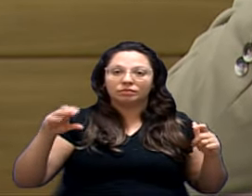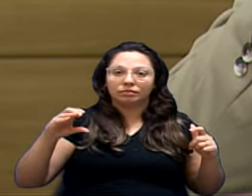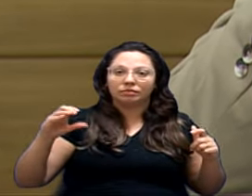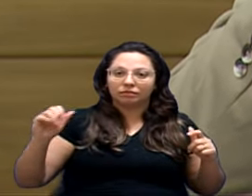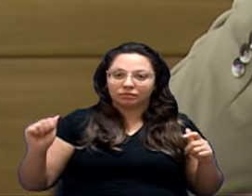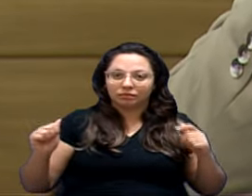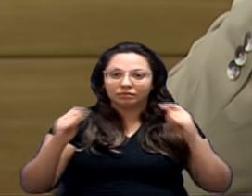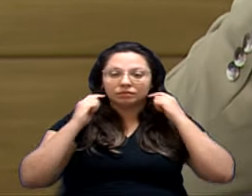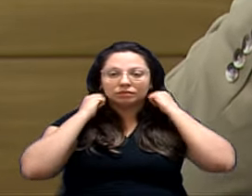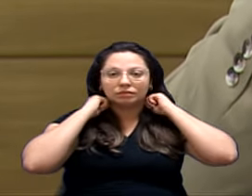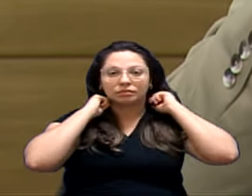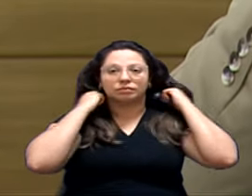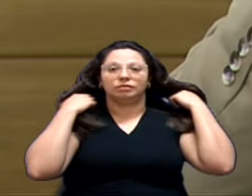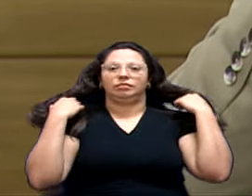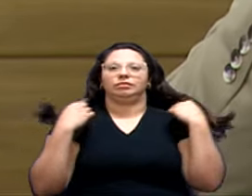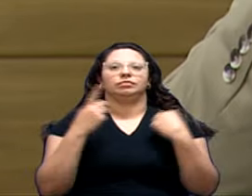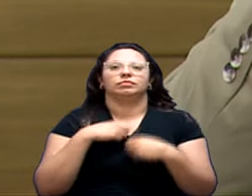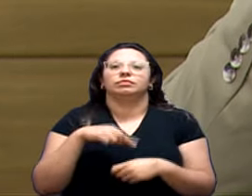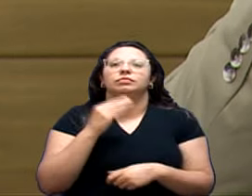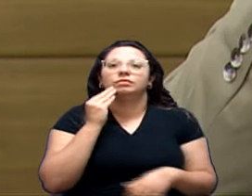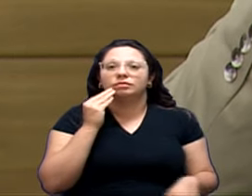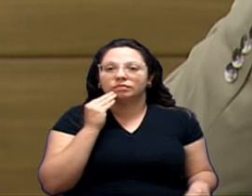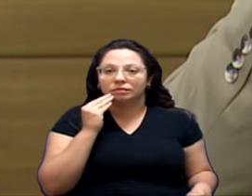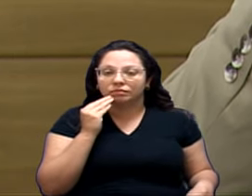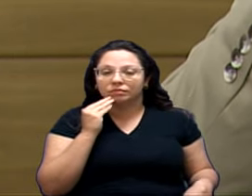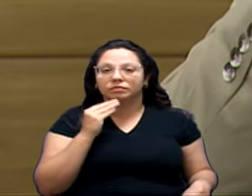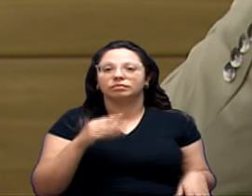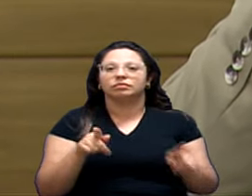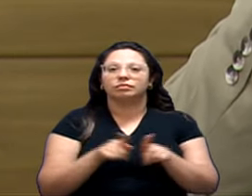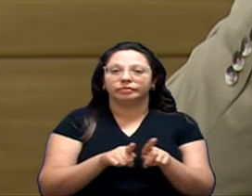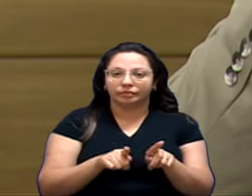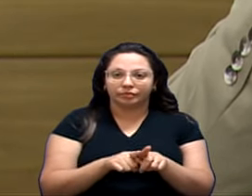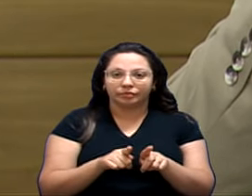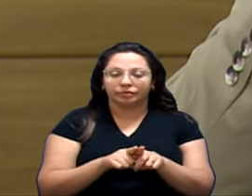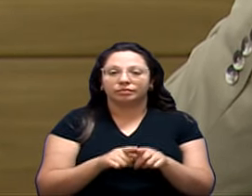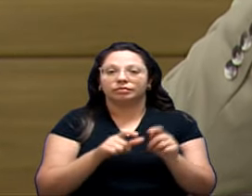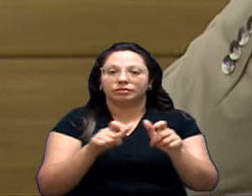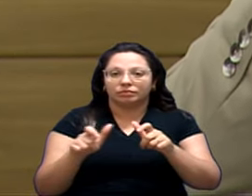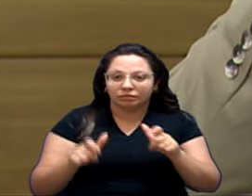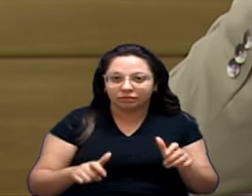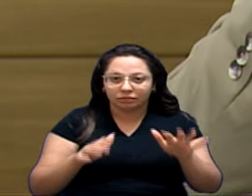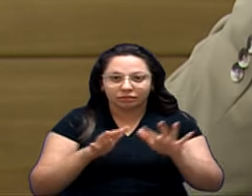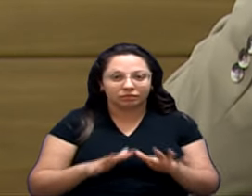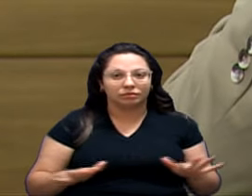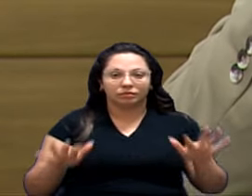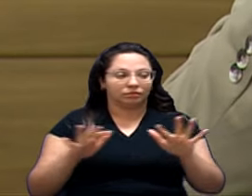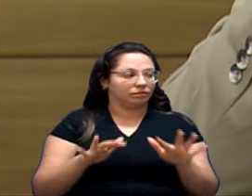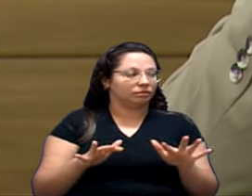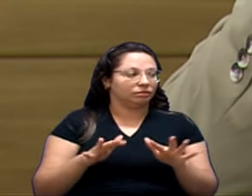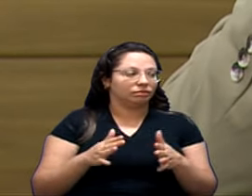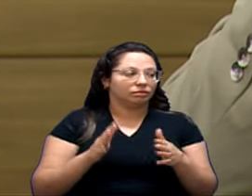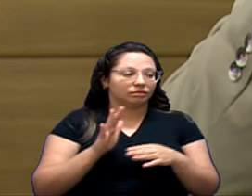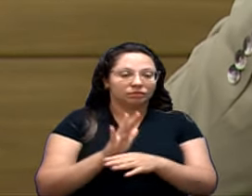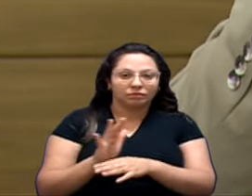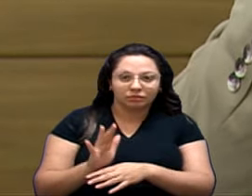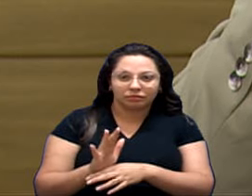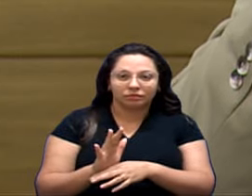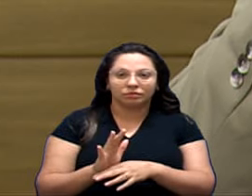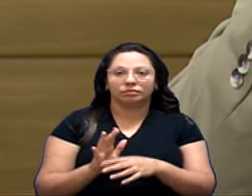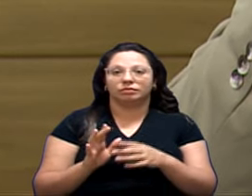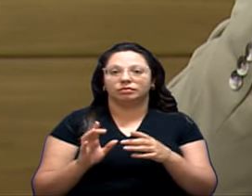e tentamos também no eh no zoneamento dá um destino de